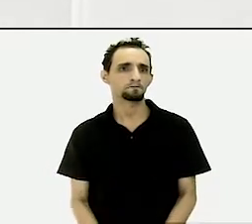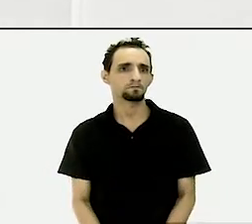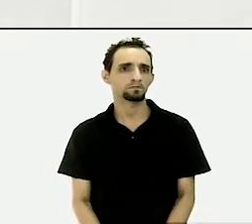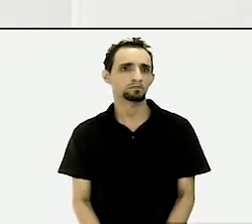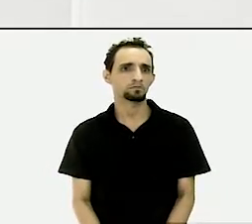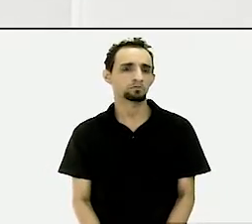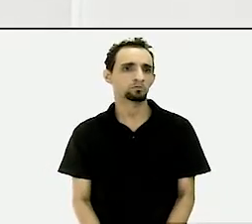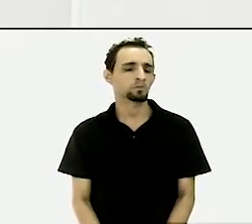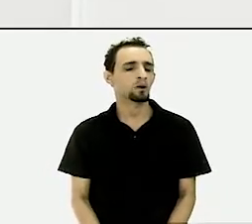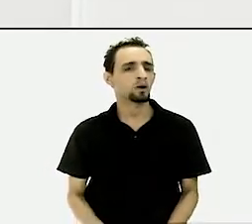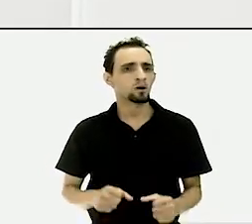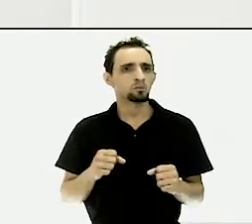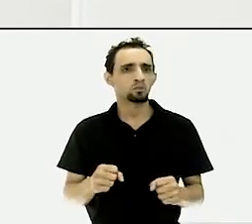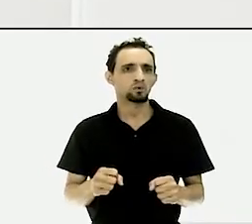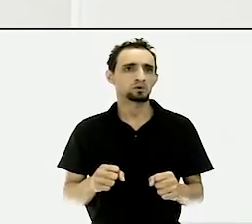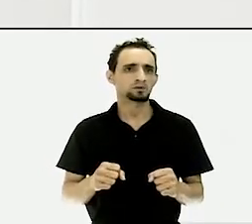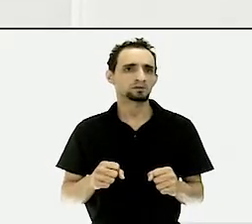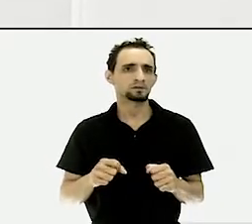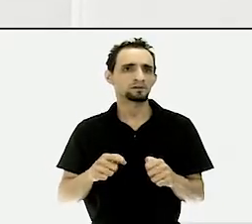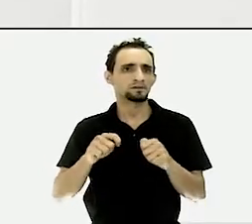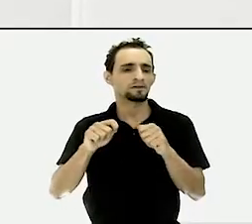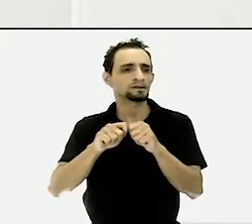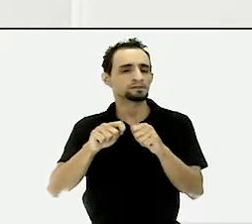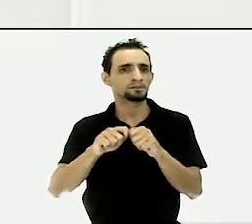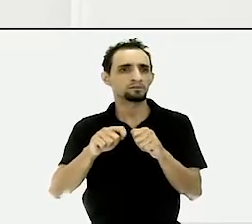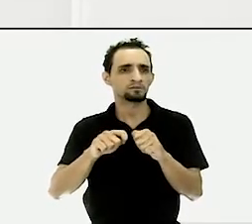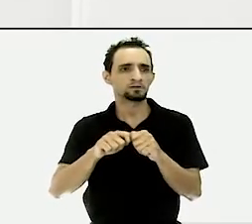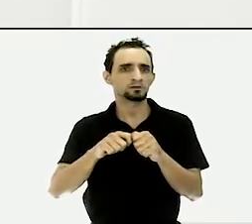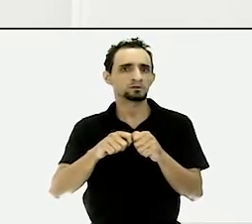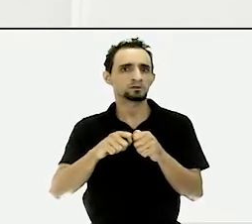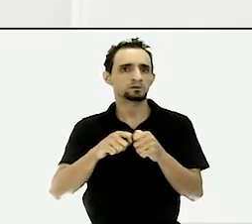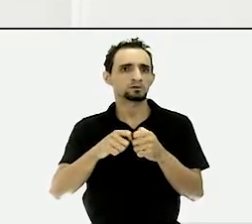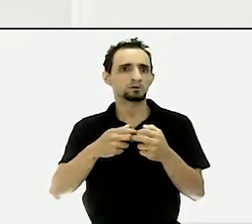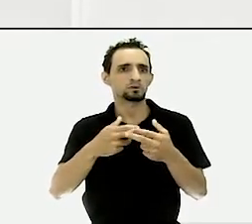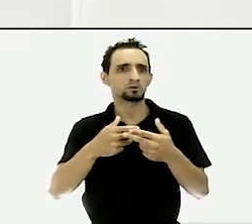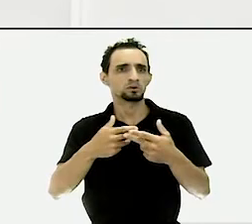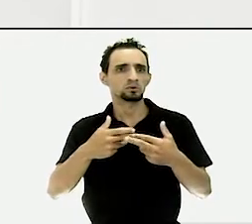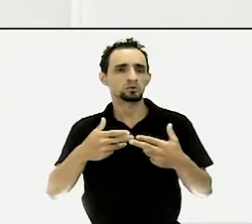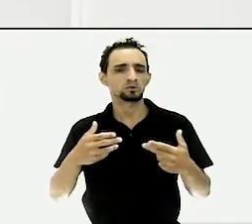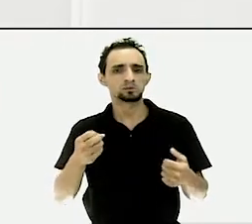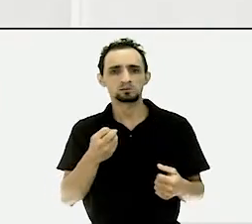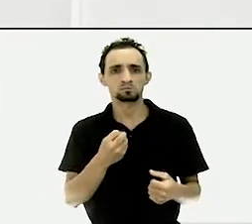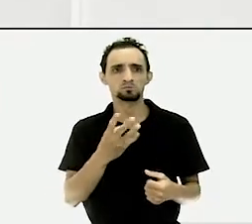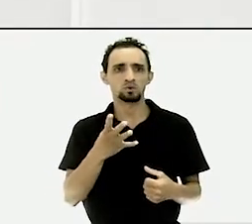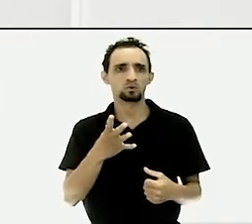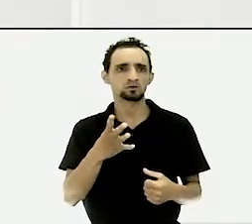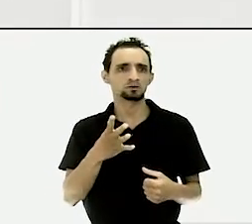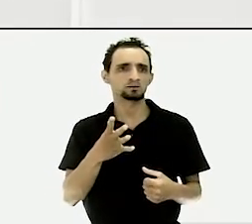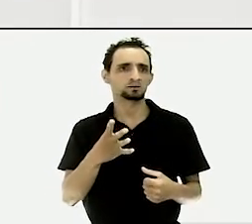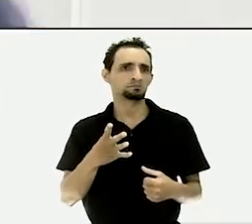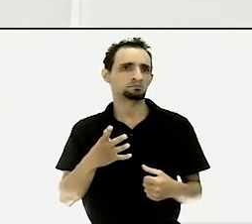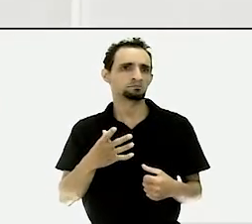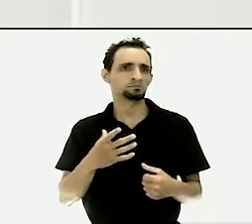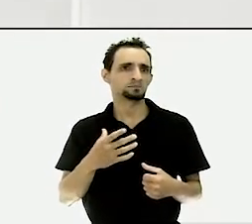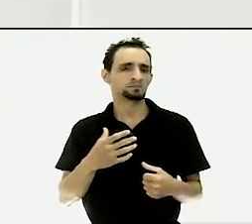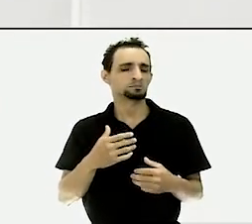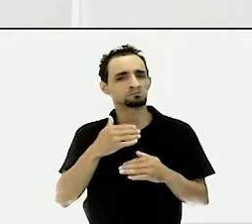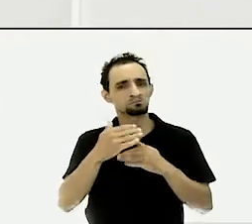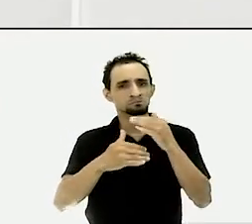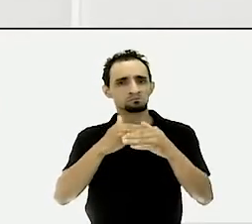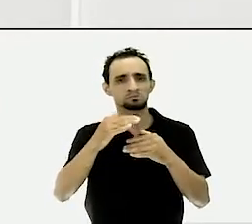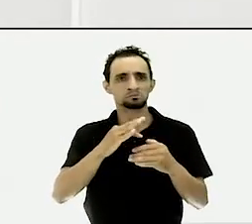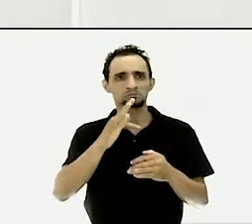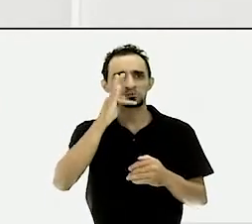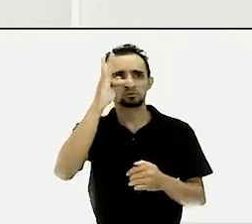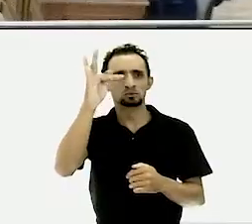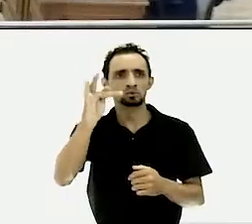já pagam impostos. Na verdade, deve ser ambulante e tal, não sei como é que está o alvará deles. Mas isso aí tudo se acerta, fica em paz. Tá não, bom? Mas é